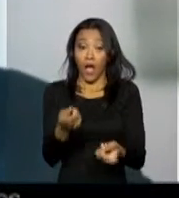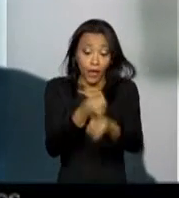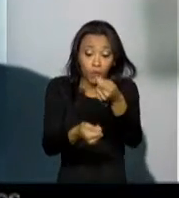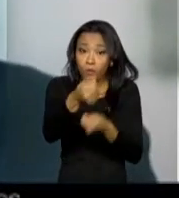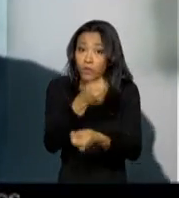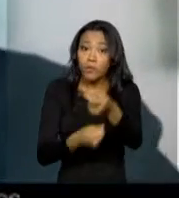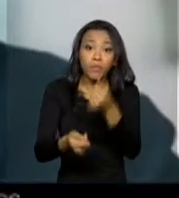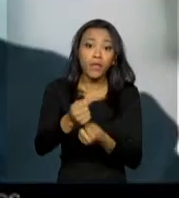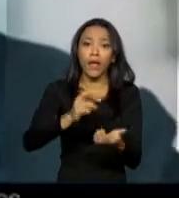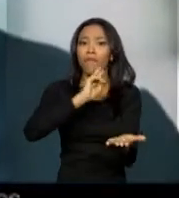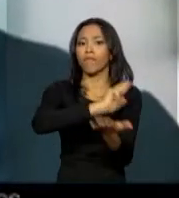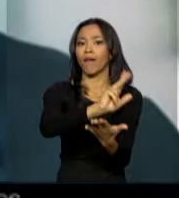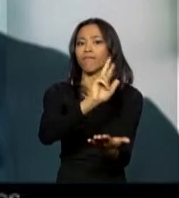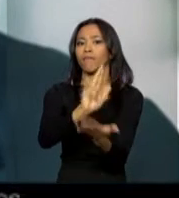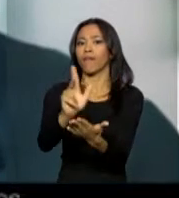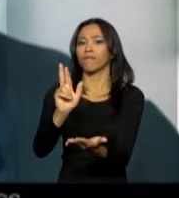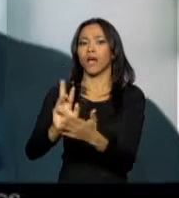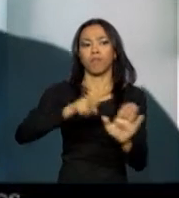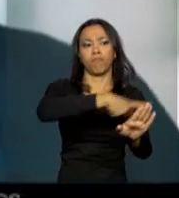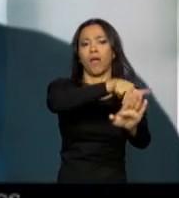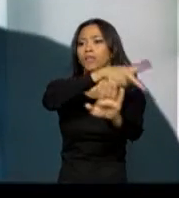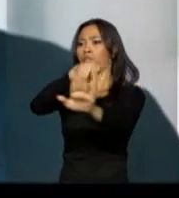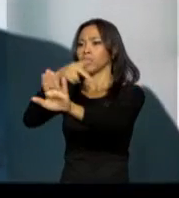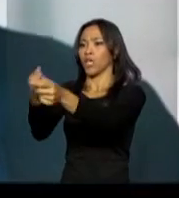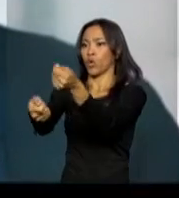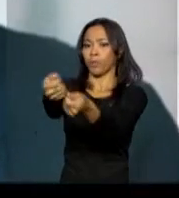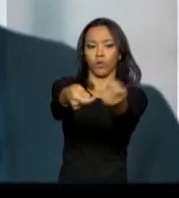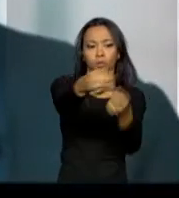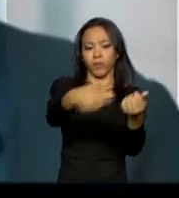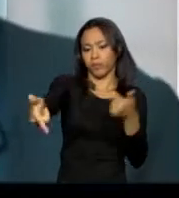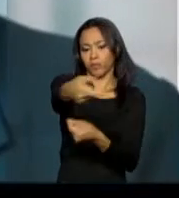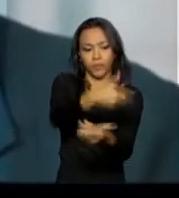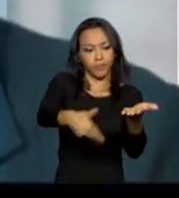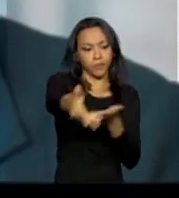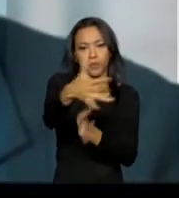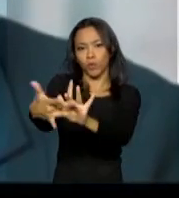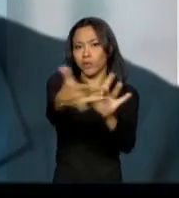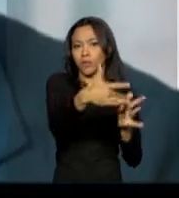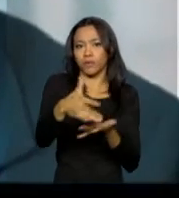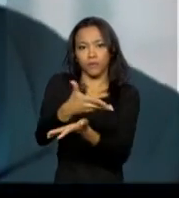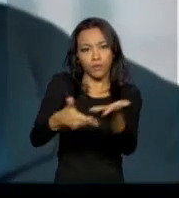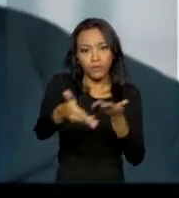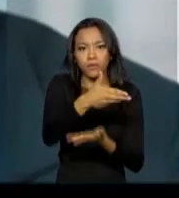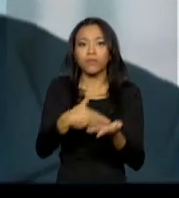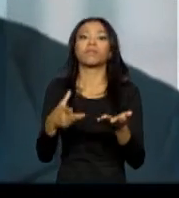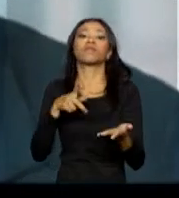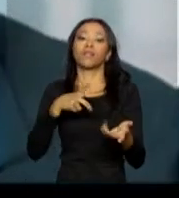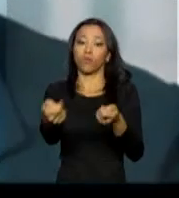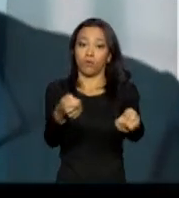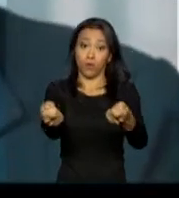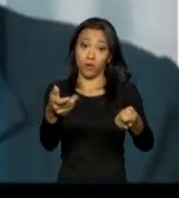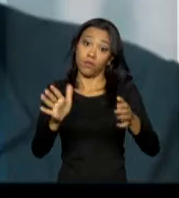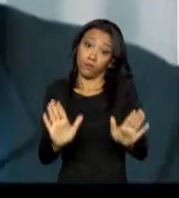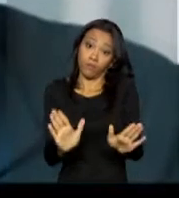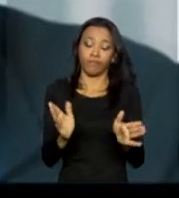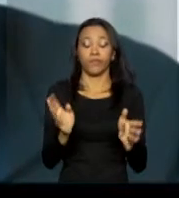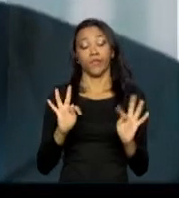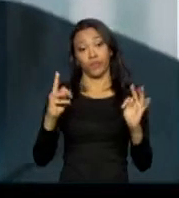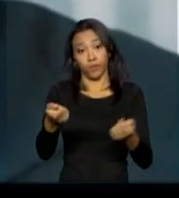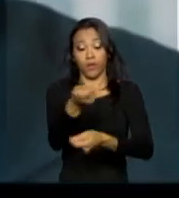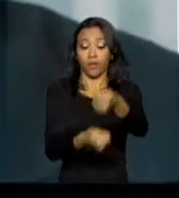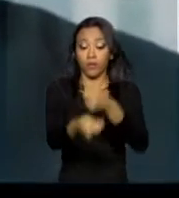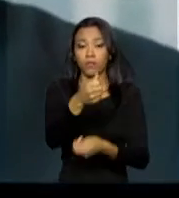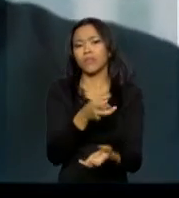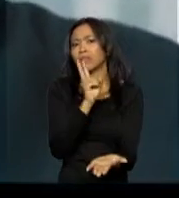é um conjunto de vasos comunicantes em busca permanente de equilíbrio. Em toda a economia, sempre